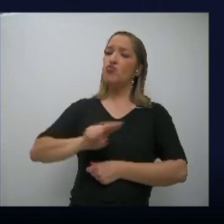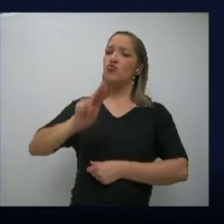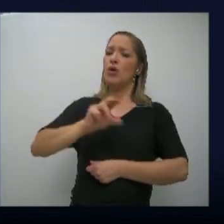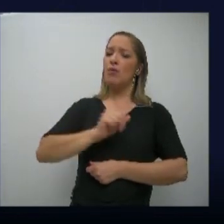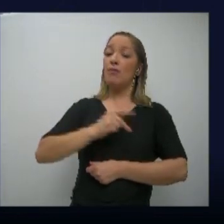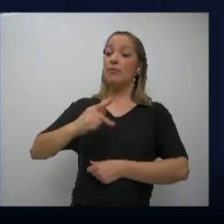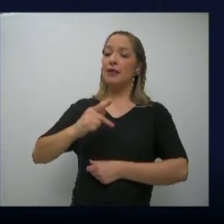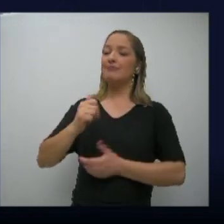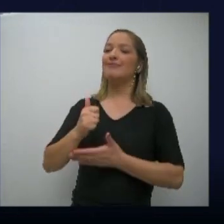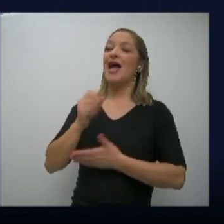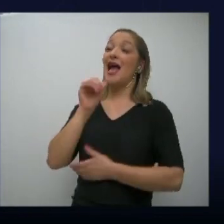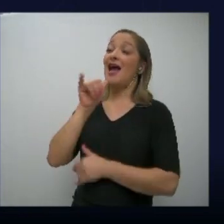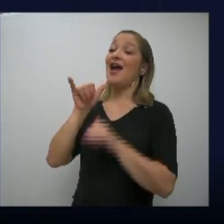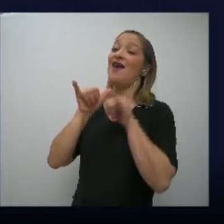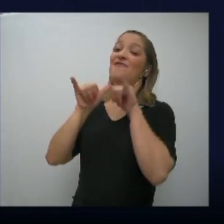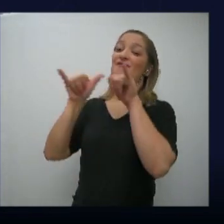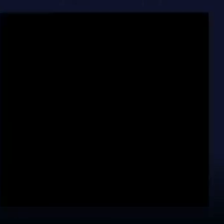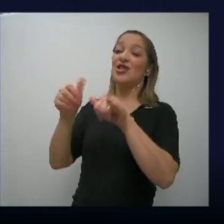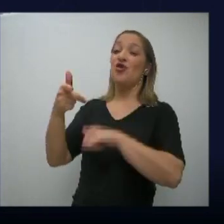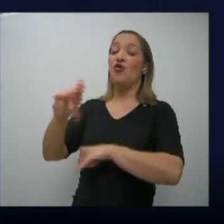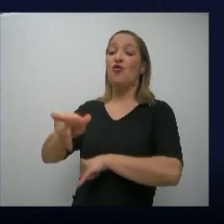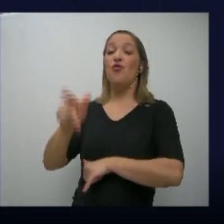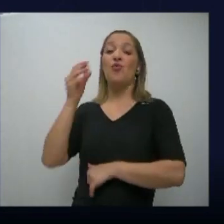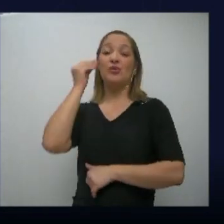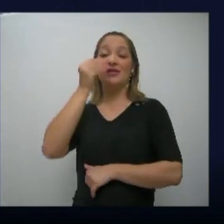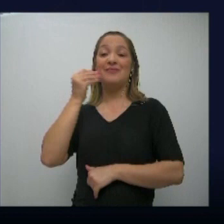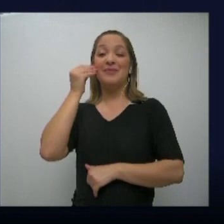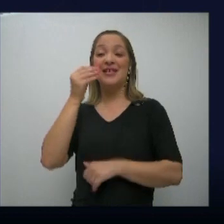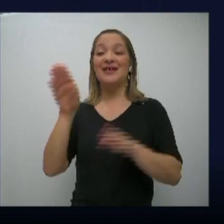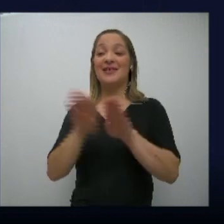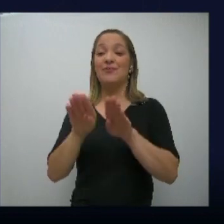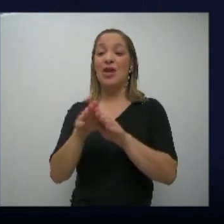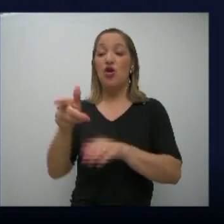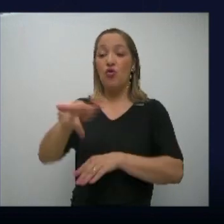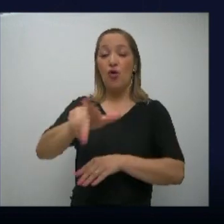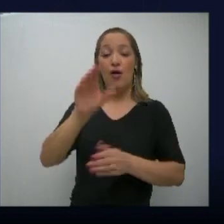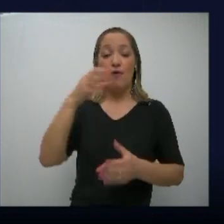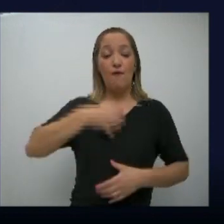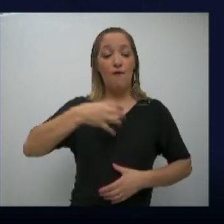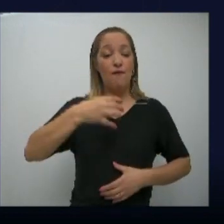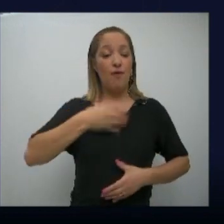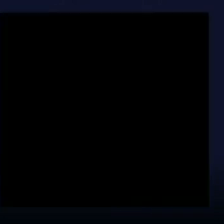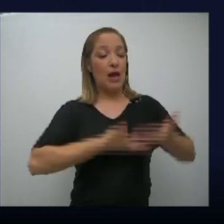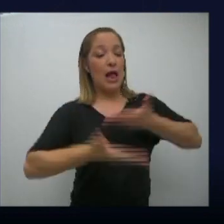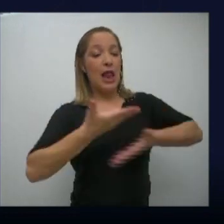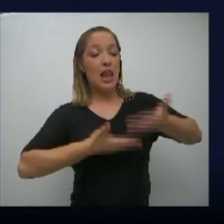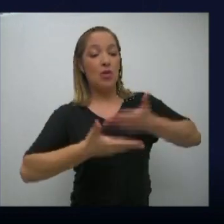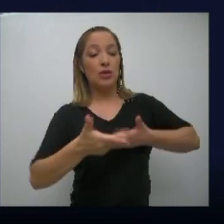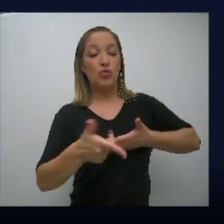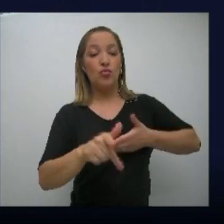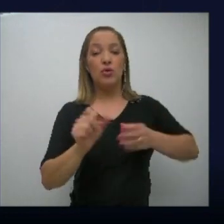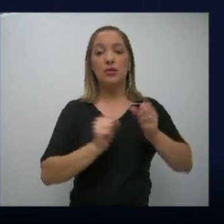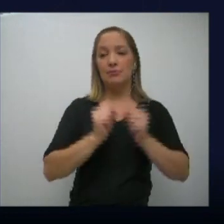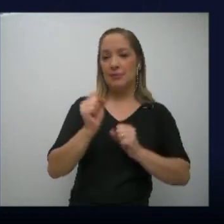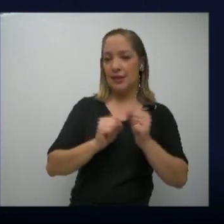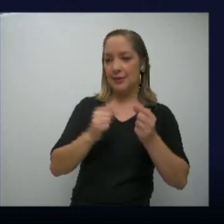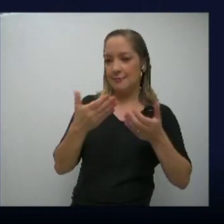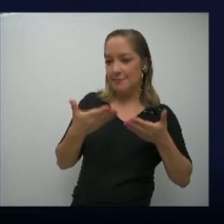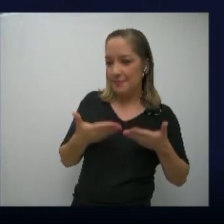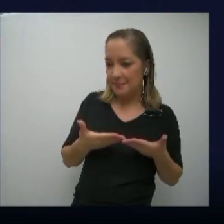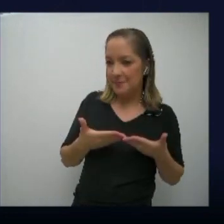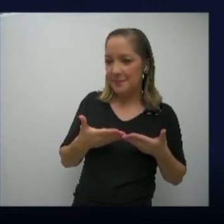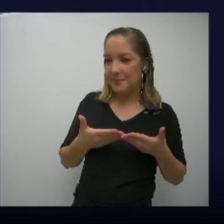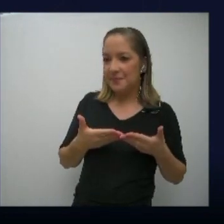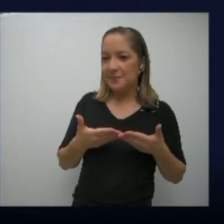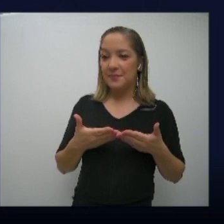ela leva para outras para outras experiências e para outros é formas de se relacionar com outras companhias Então faz